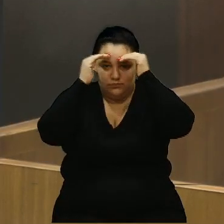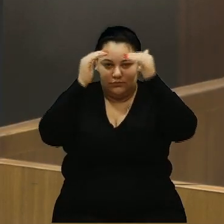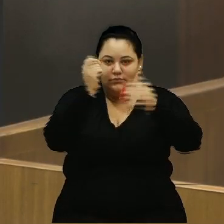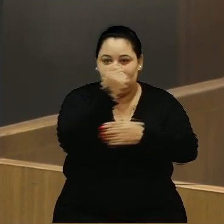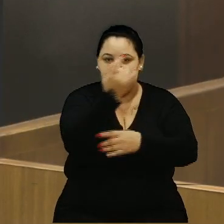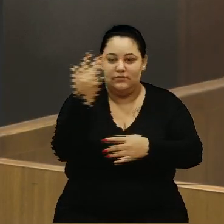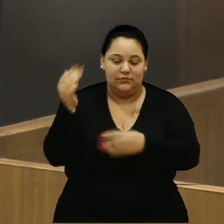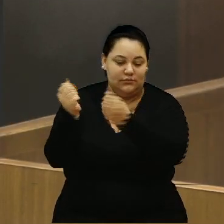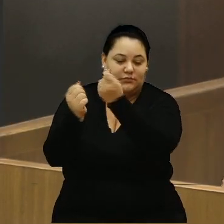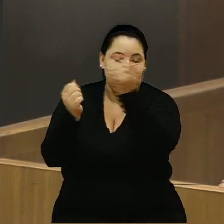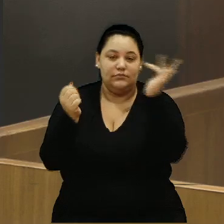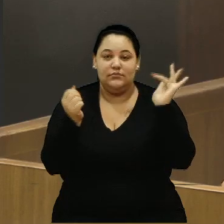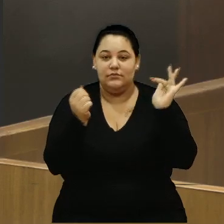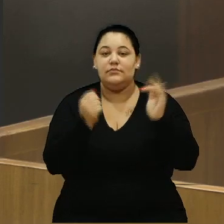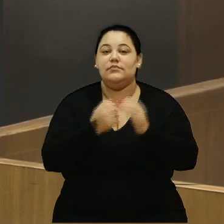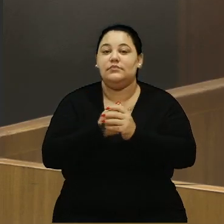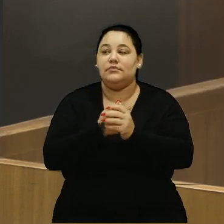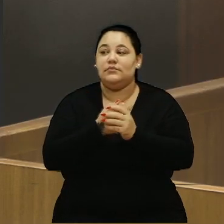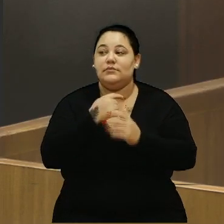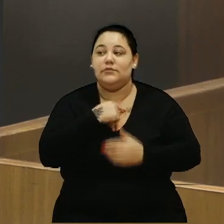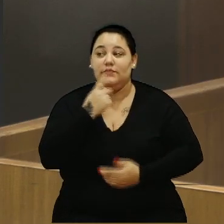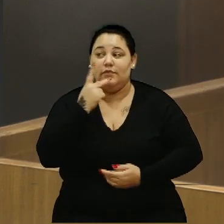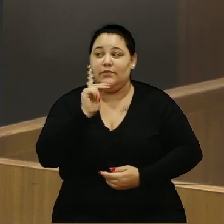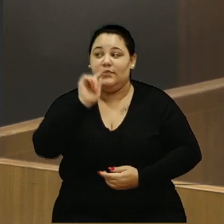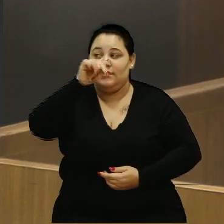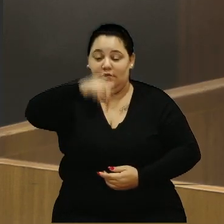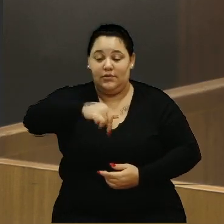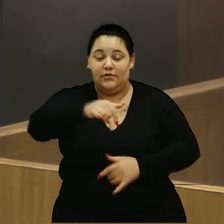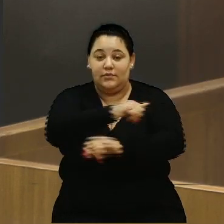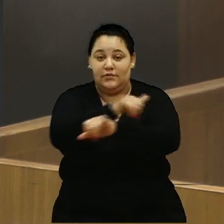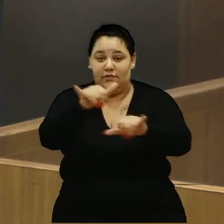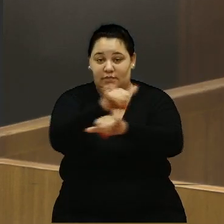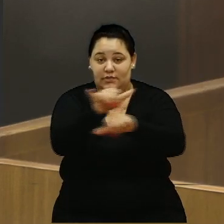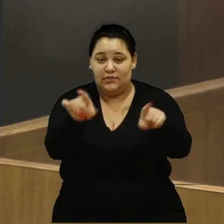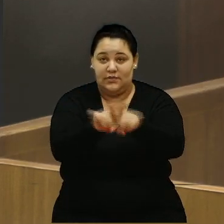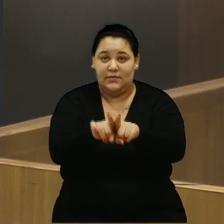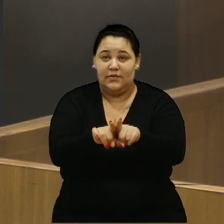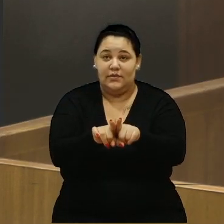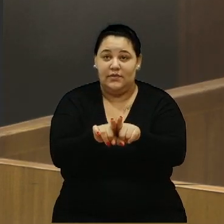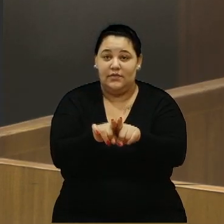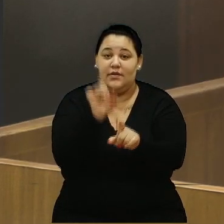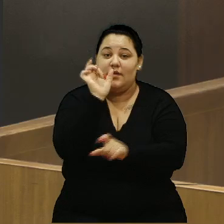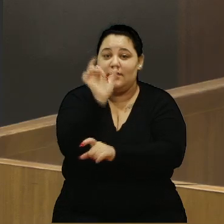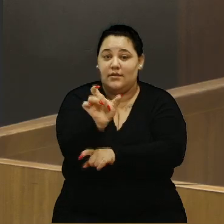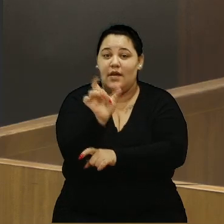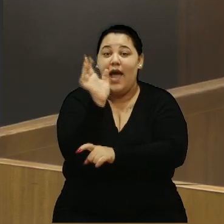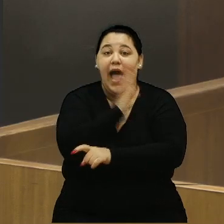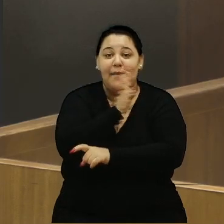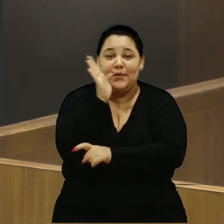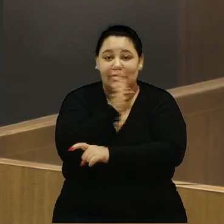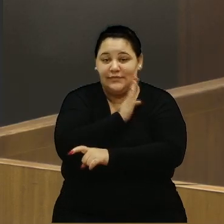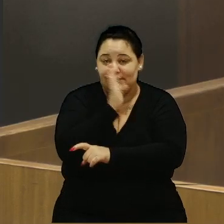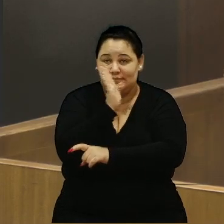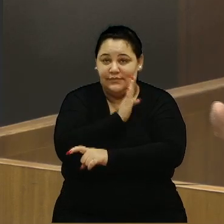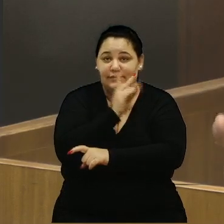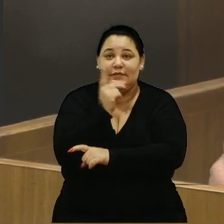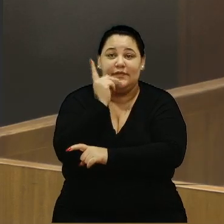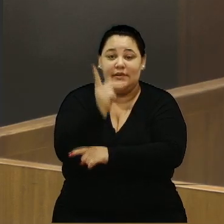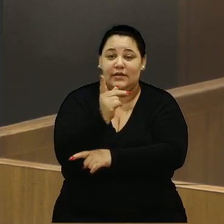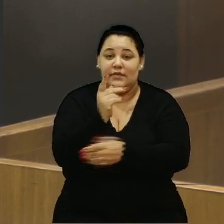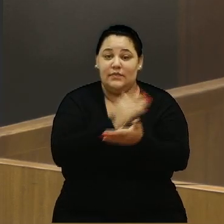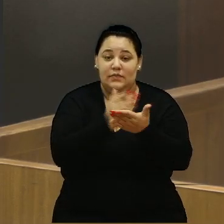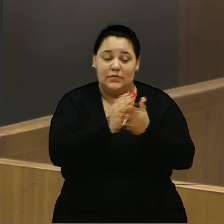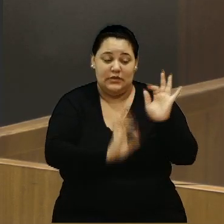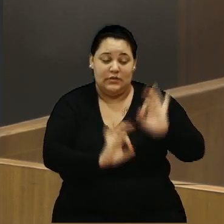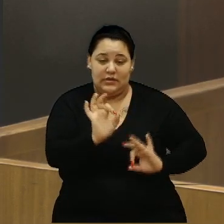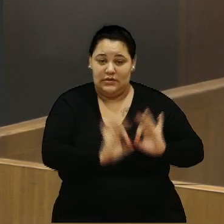né? Então eu trago aqui uma informação hoje, curta e rápida, breve, para que as pessoas comecem a se preparar,